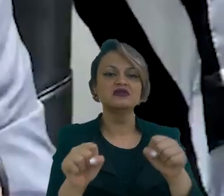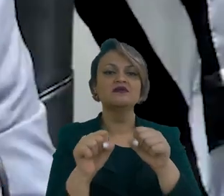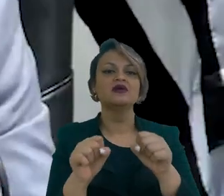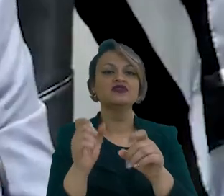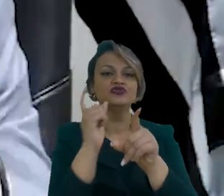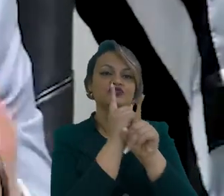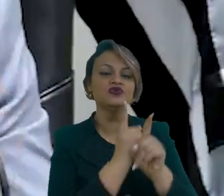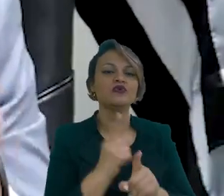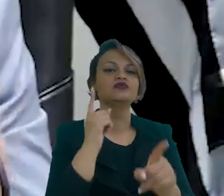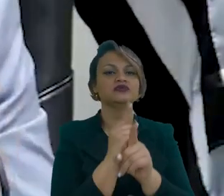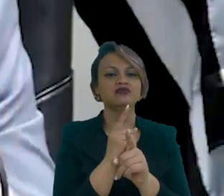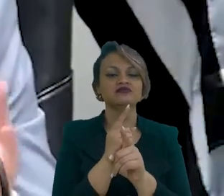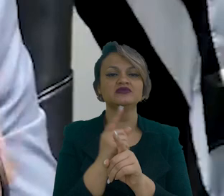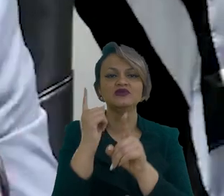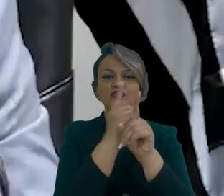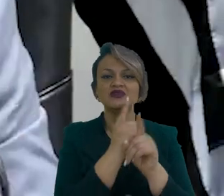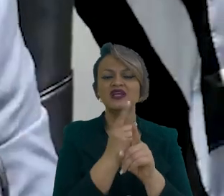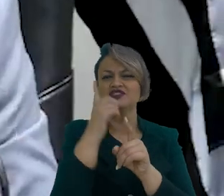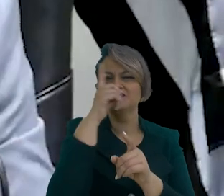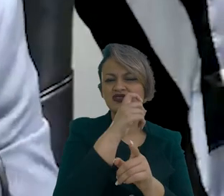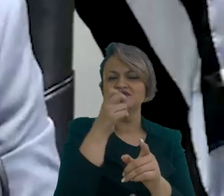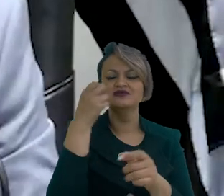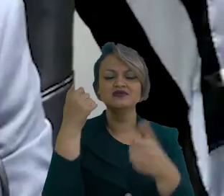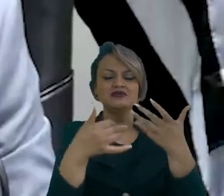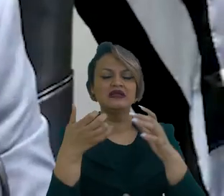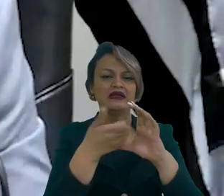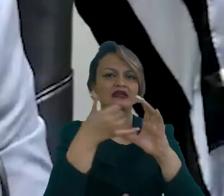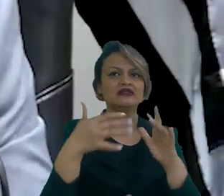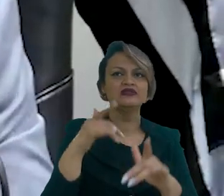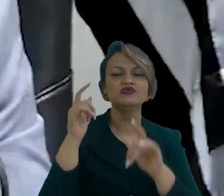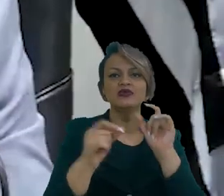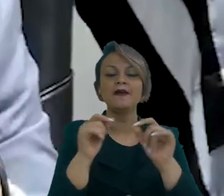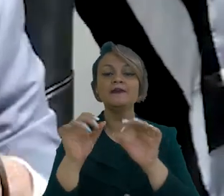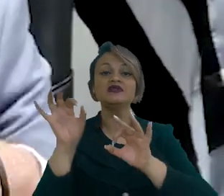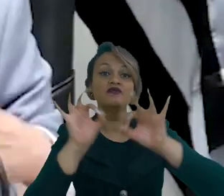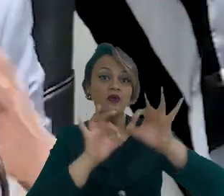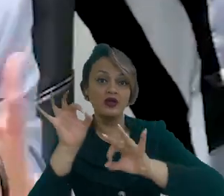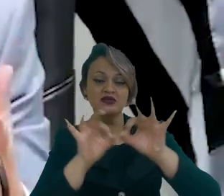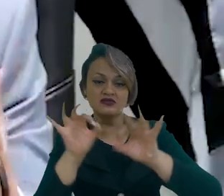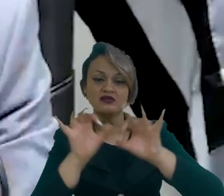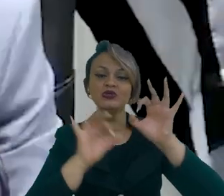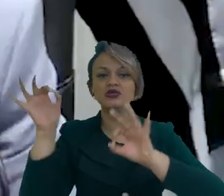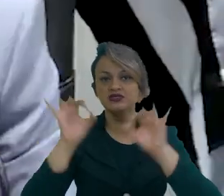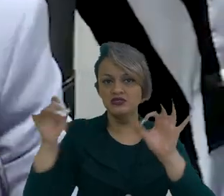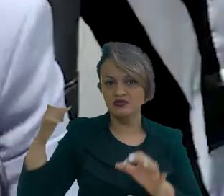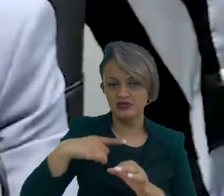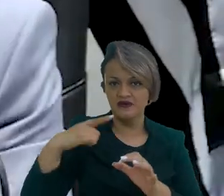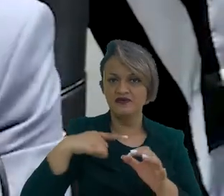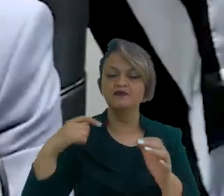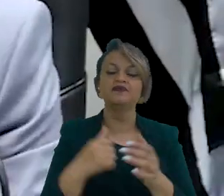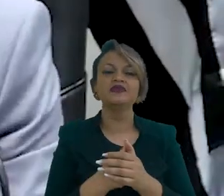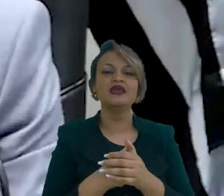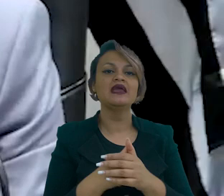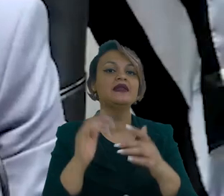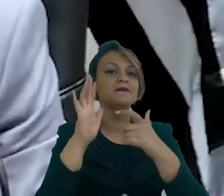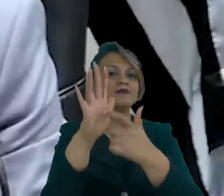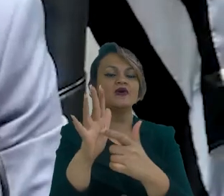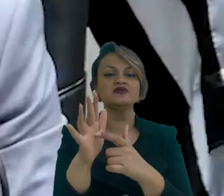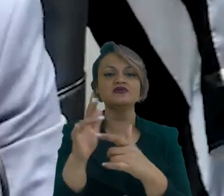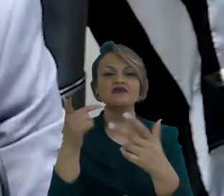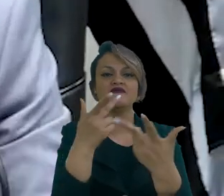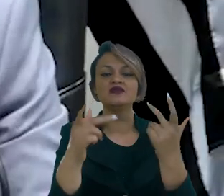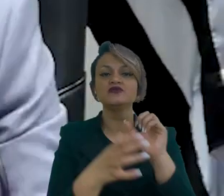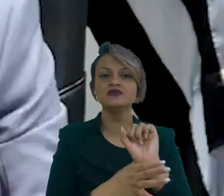que concebido digamos assim para os árvores sempre é muito difícil fazer uma atribuição de autoria Mas ele foi organizado por ele assim dizer